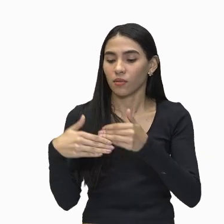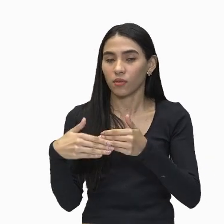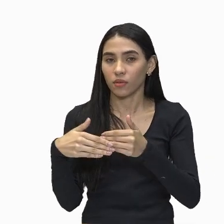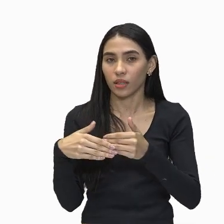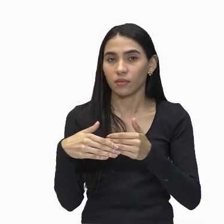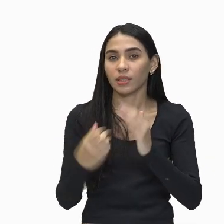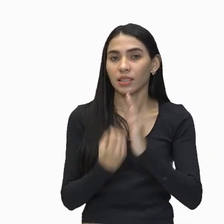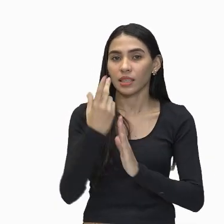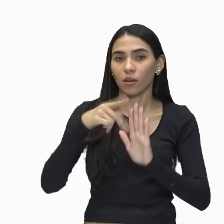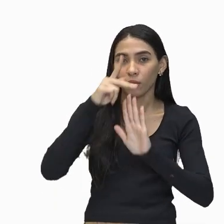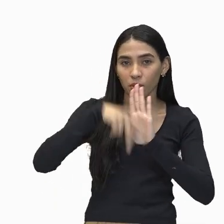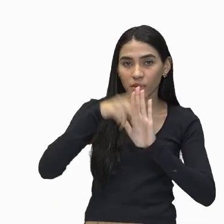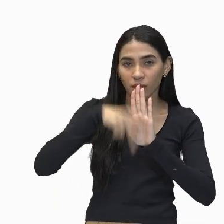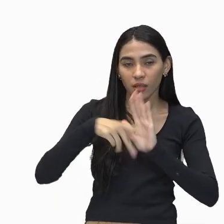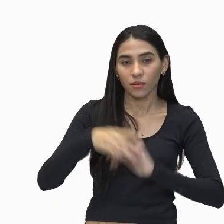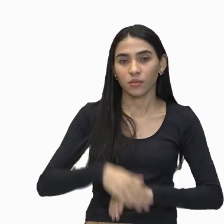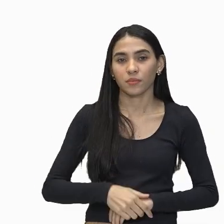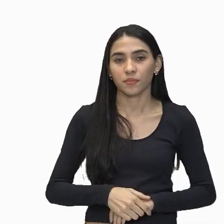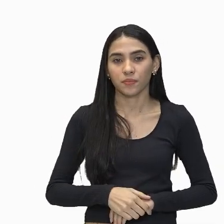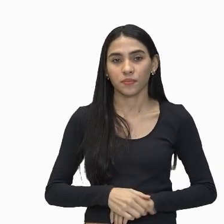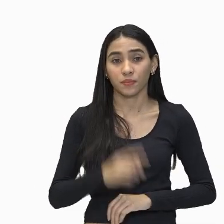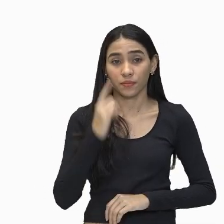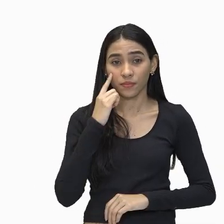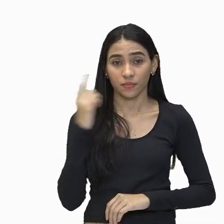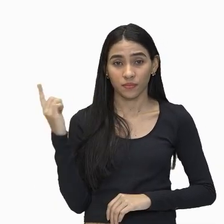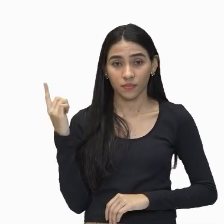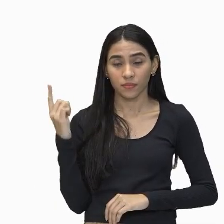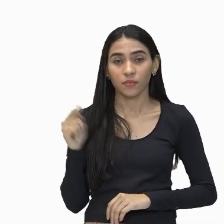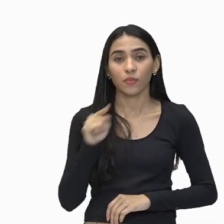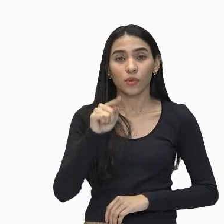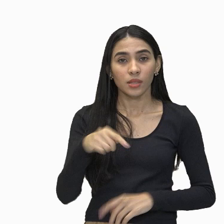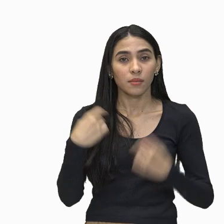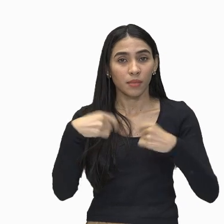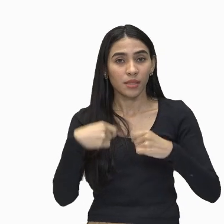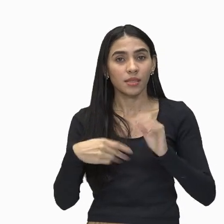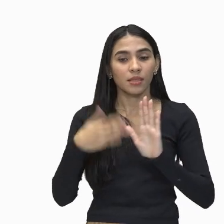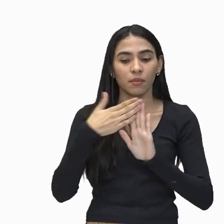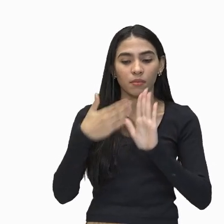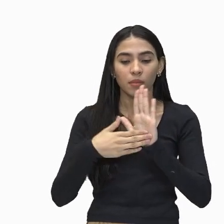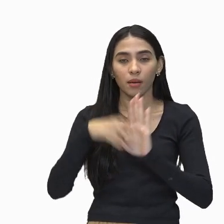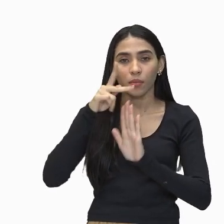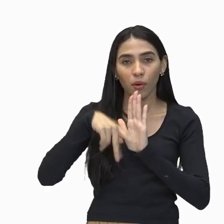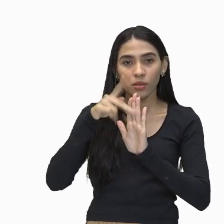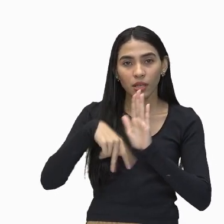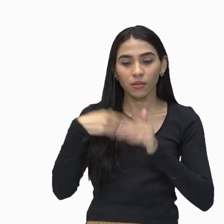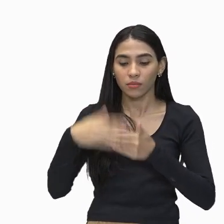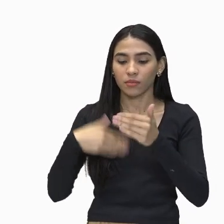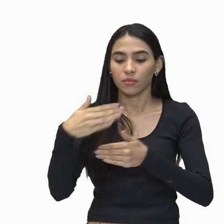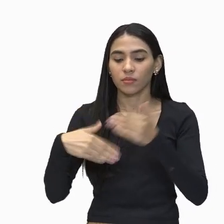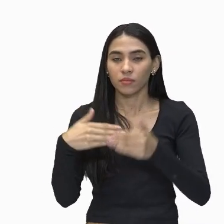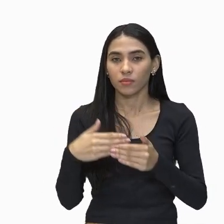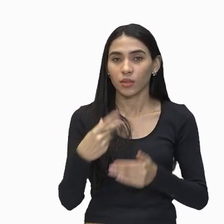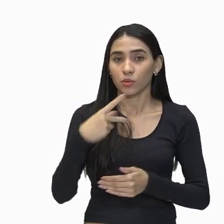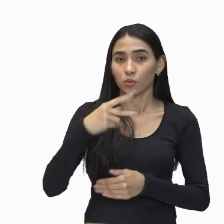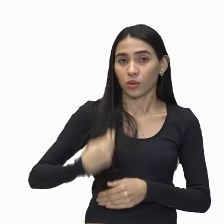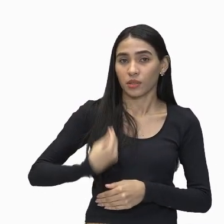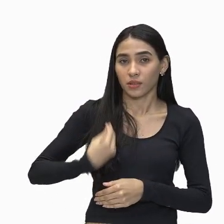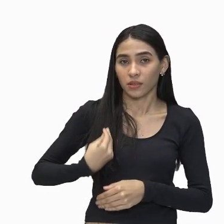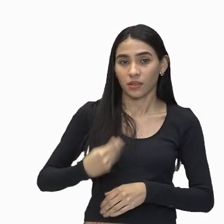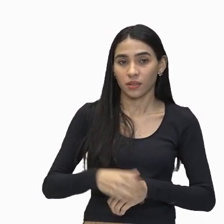projeto. Aí está, o desenvolvimento da existência é isso daí. Você tem que ter um projeto, construir um projeto para a sua